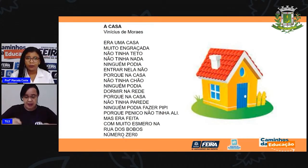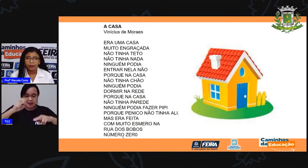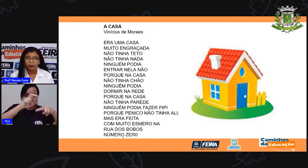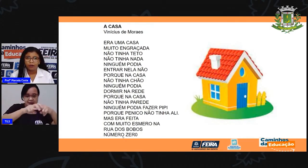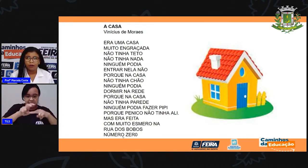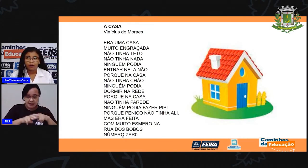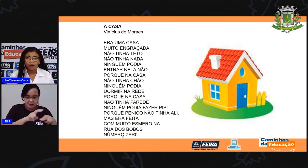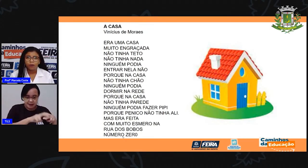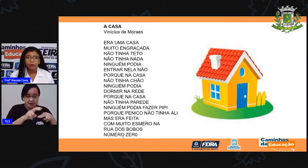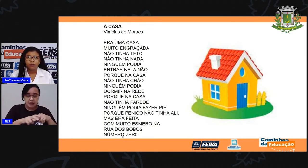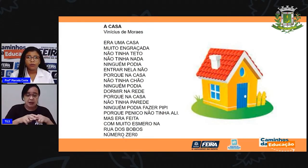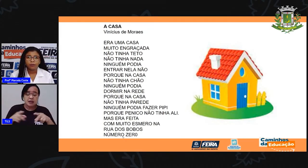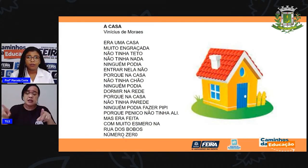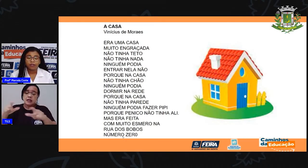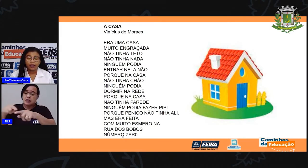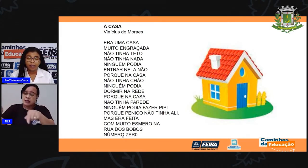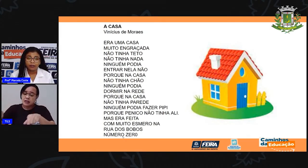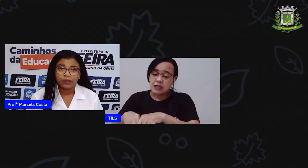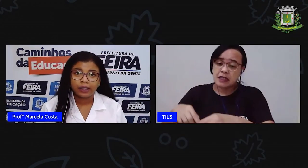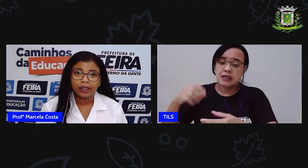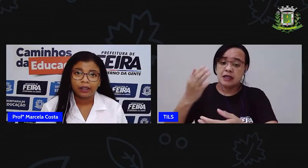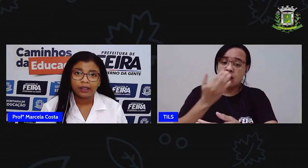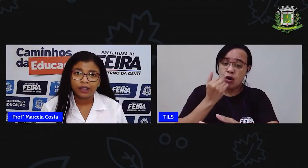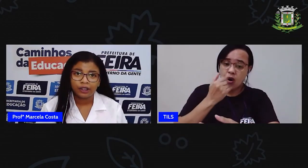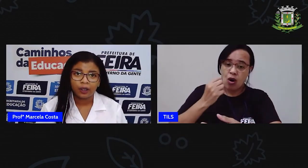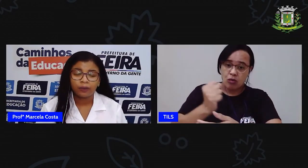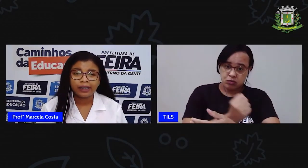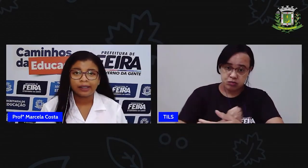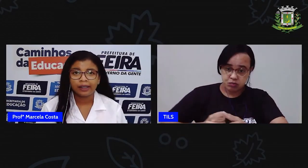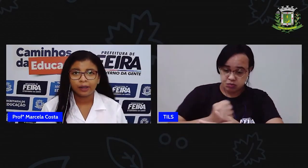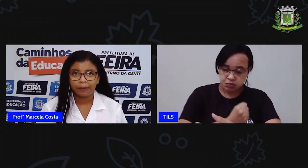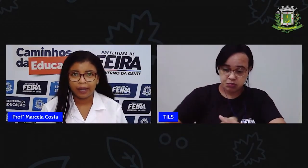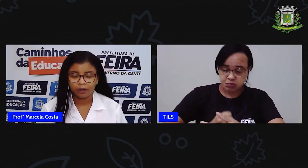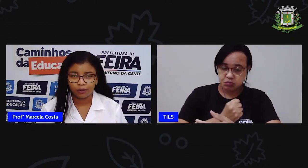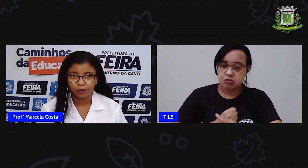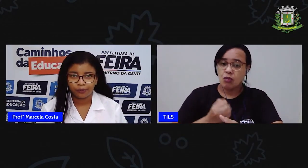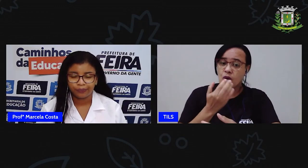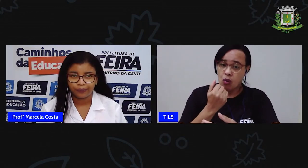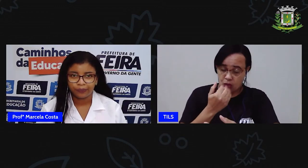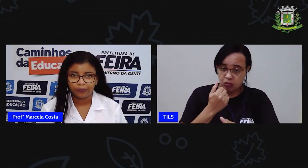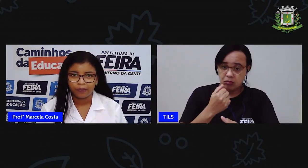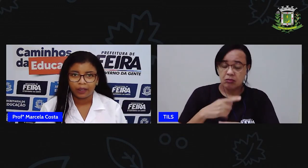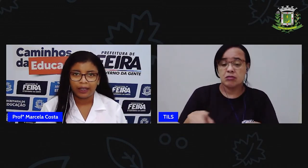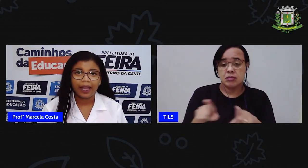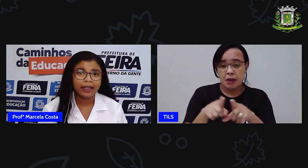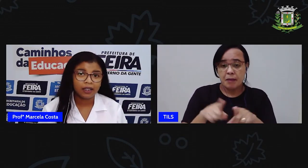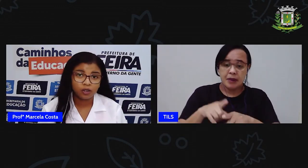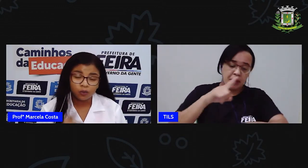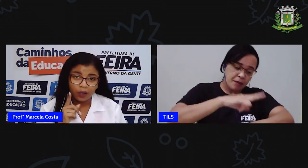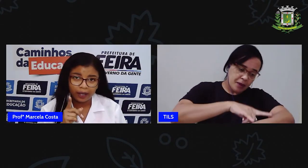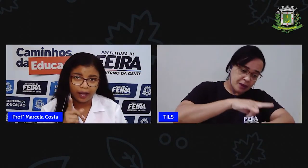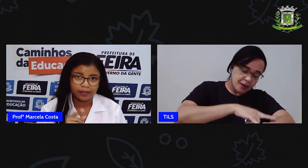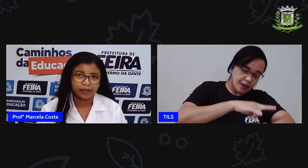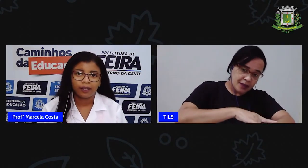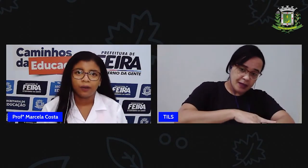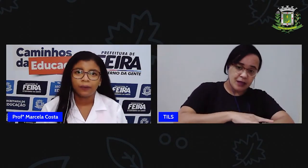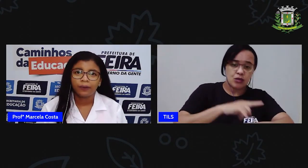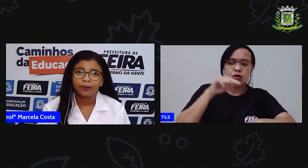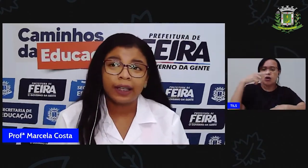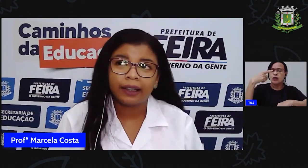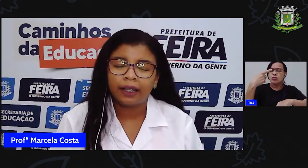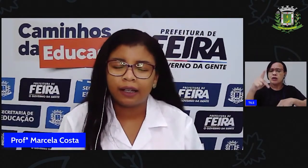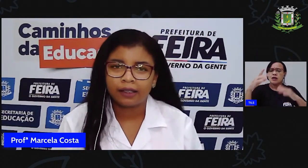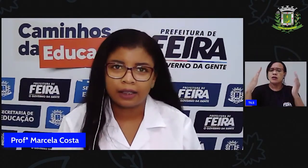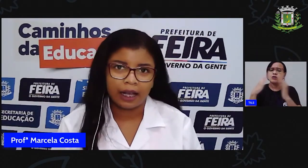banheiro. Os objetos que estão nesses espaços. Aí na sua casa.